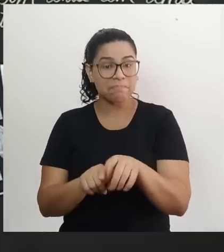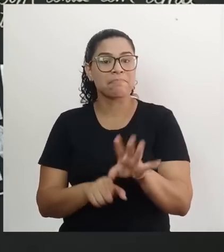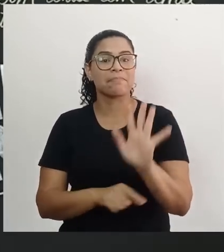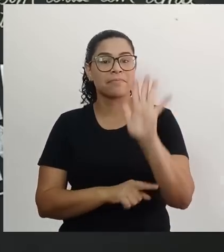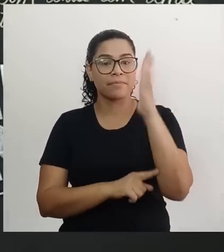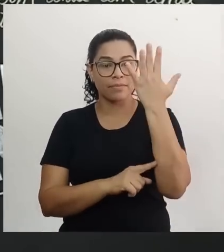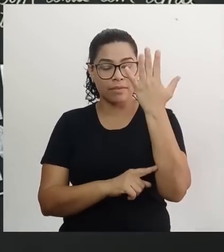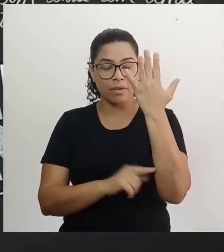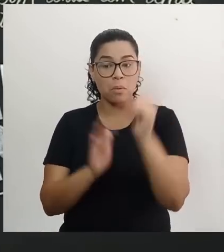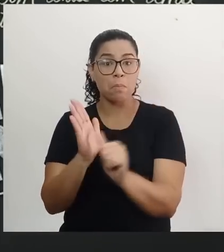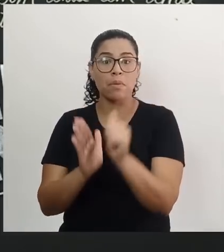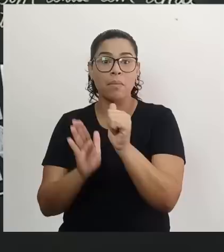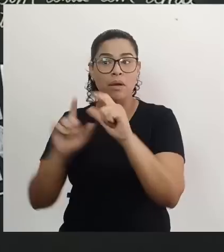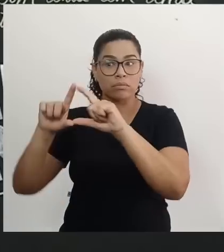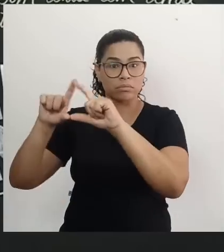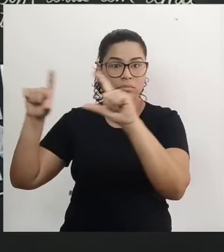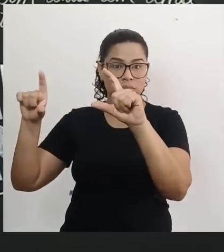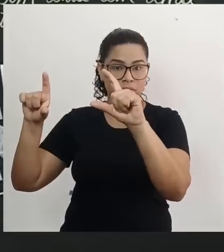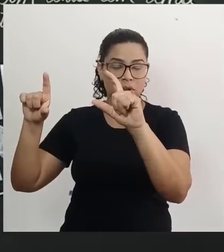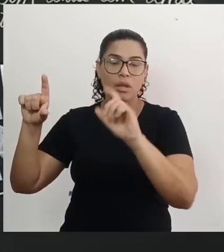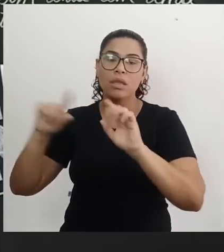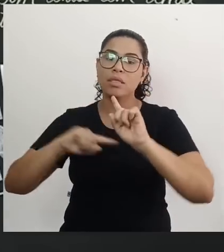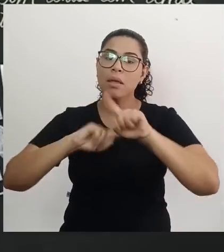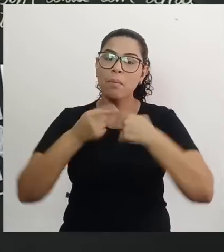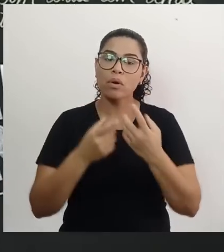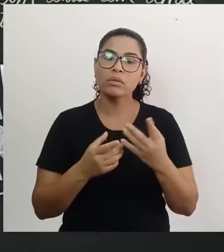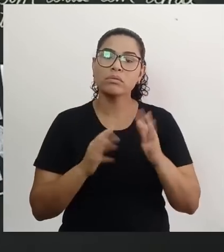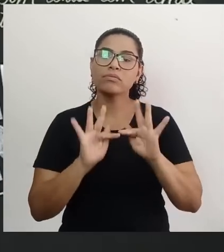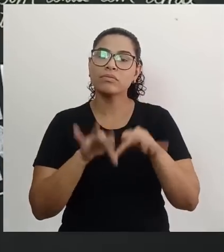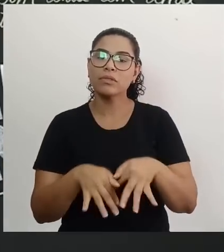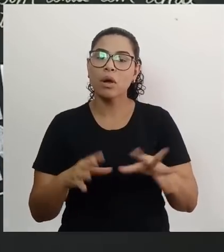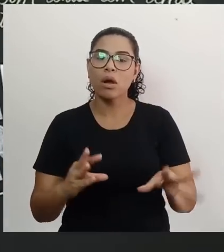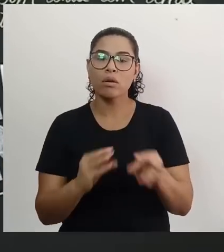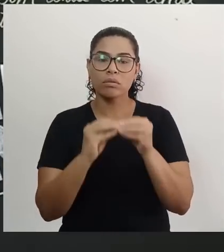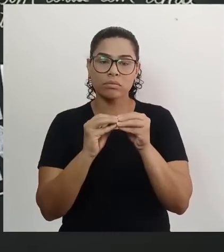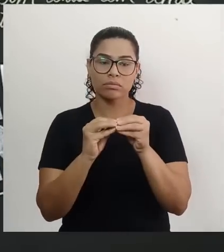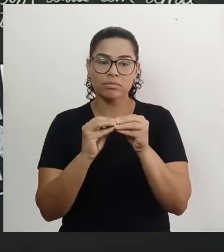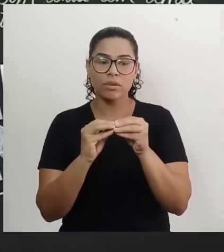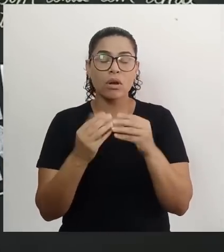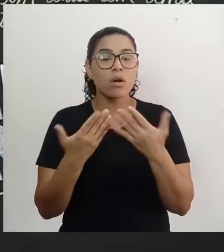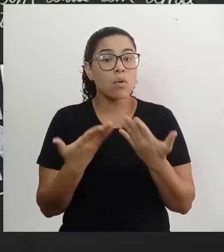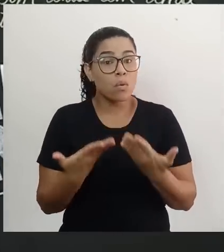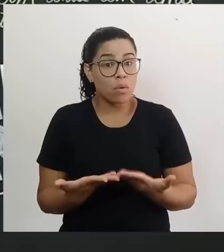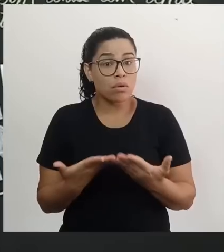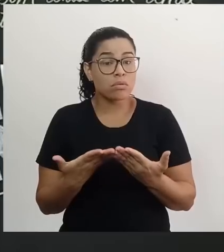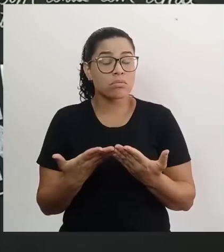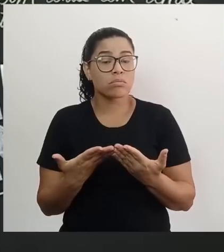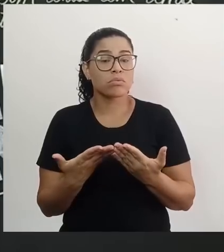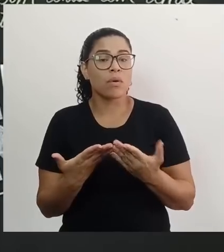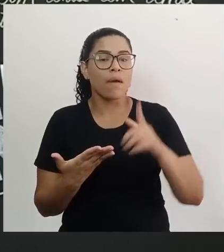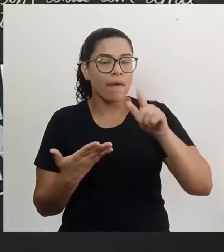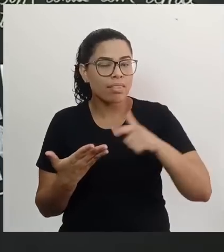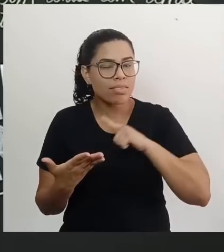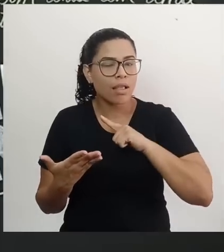apresentou lá no primeiro parágrafo e, por fim, vem uma conclusão. Quando é um editorial de caráter muito opinativo, de fato, né,